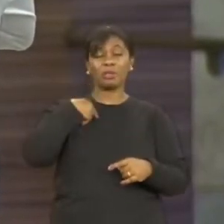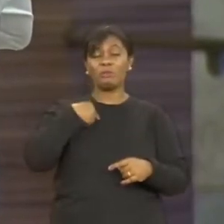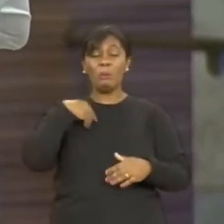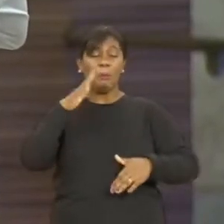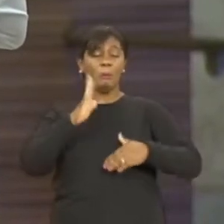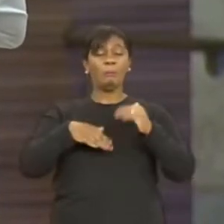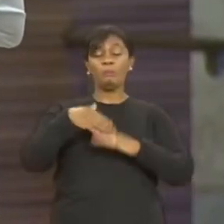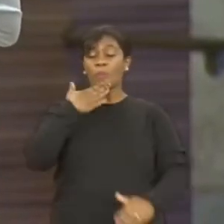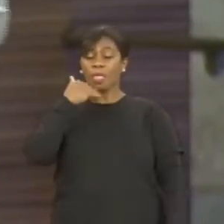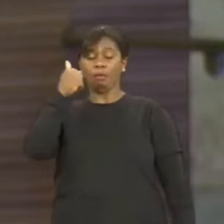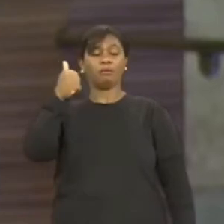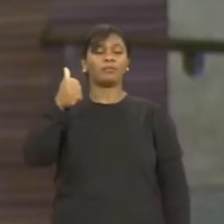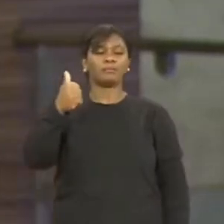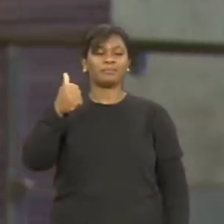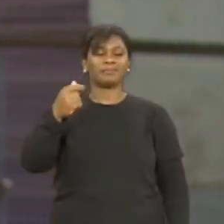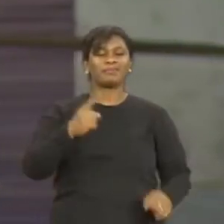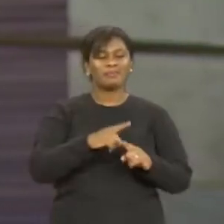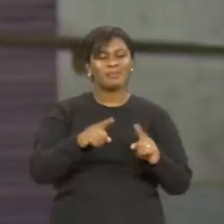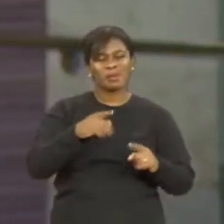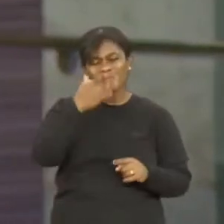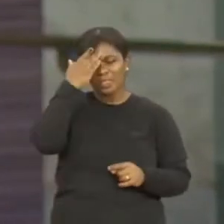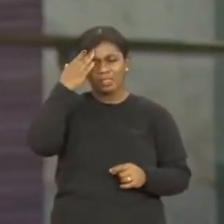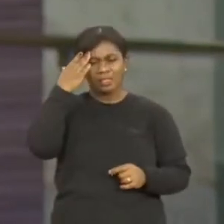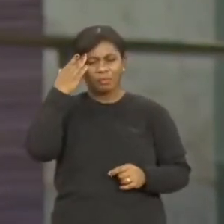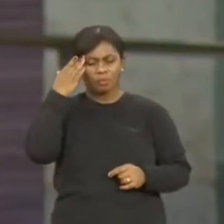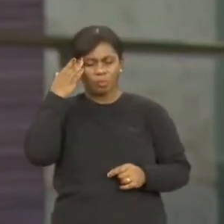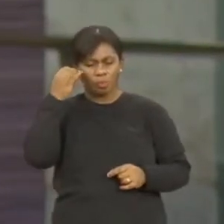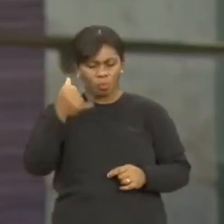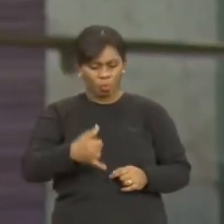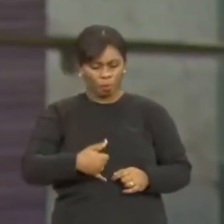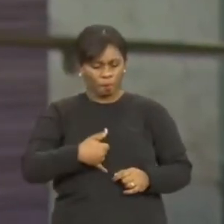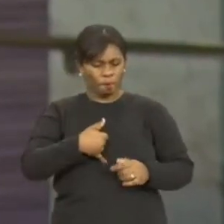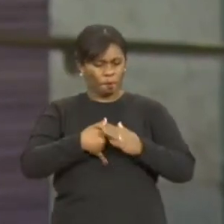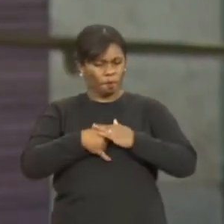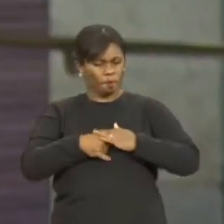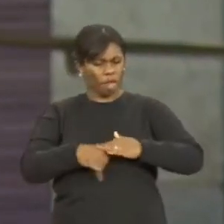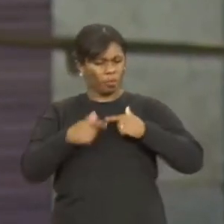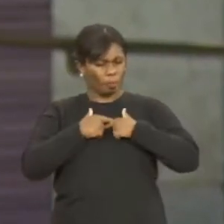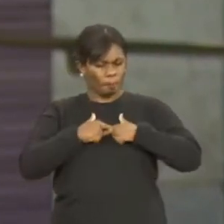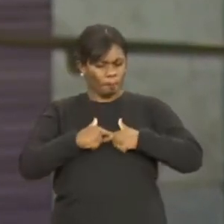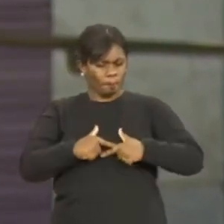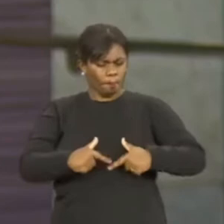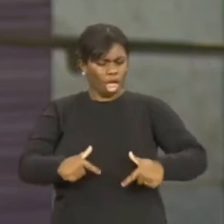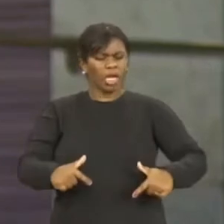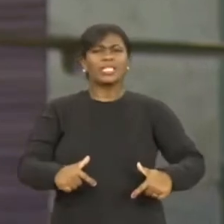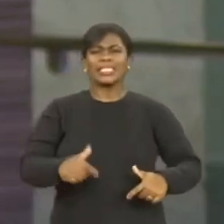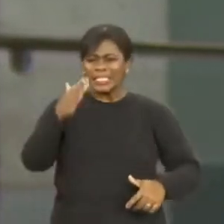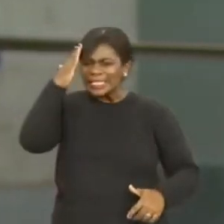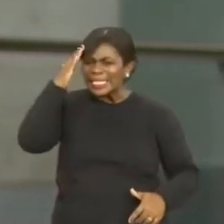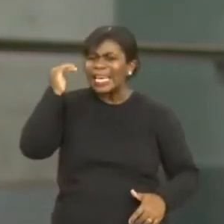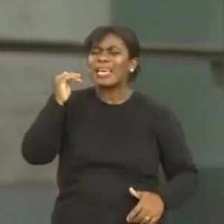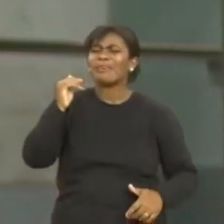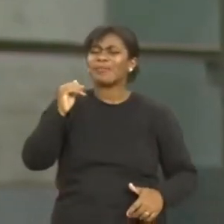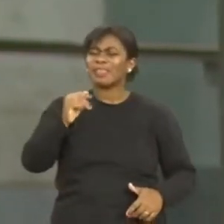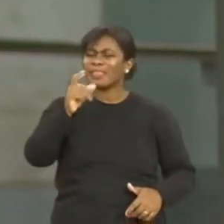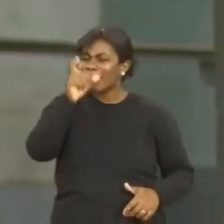garante. Mas quando a pessoa se esvazia dela mesma, ela sabe que ela já arrumou muitos